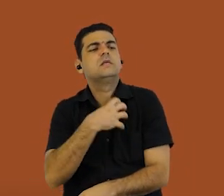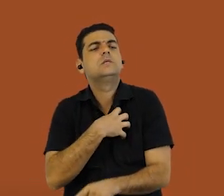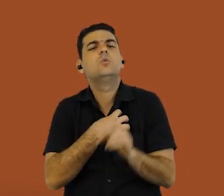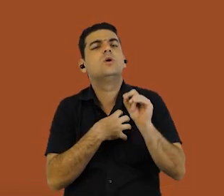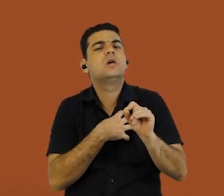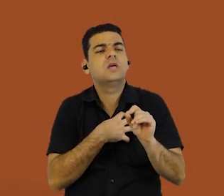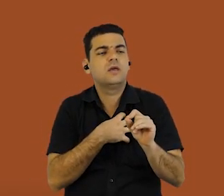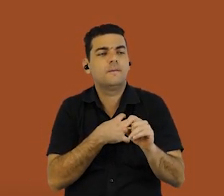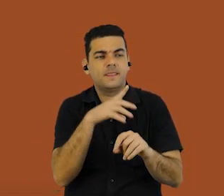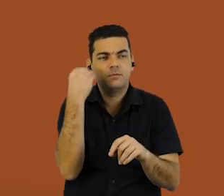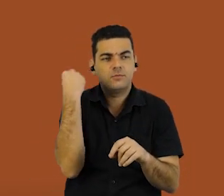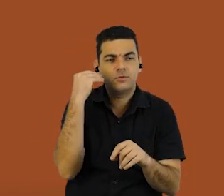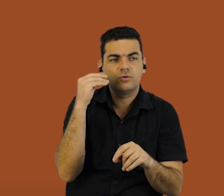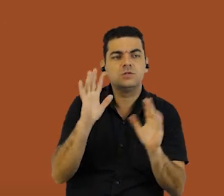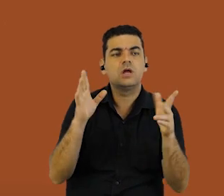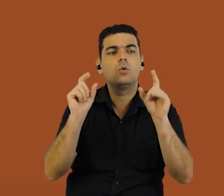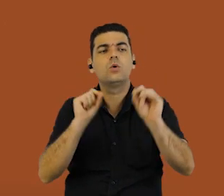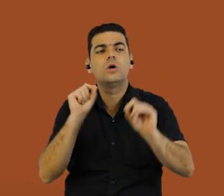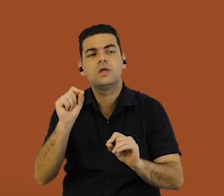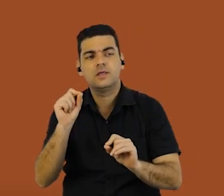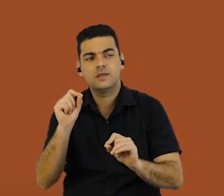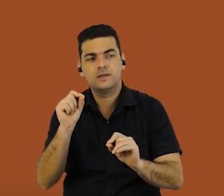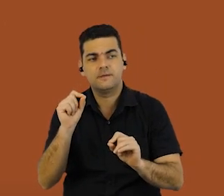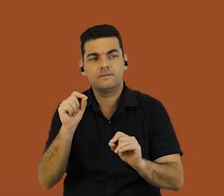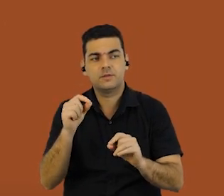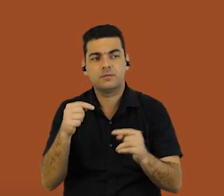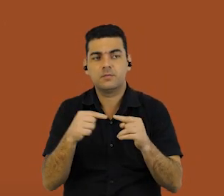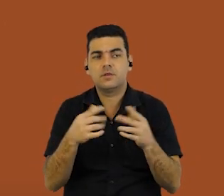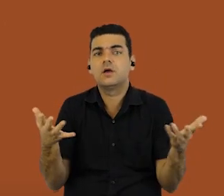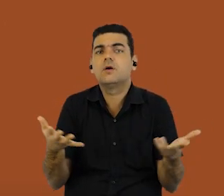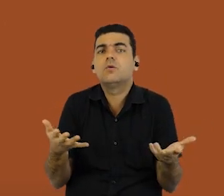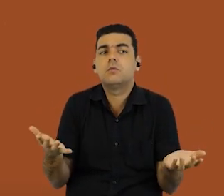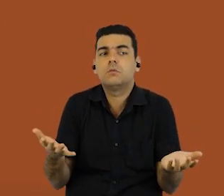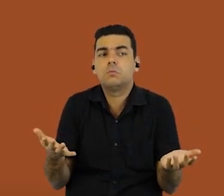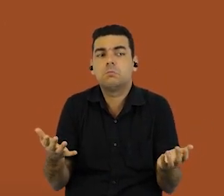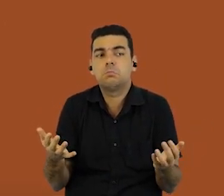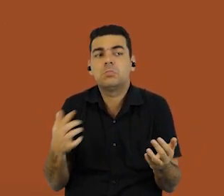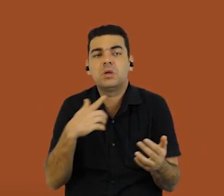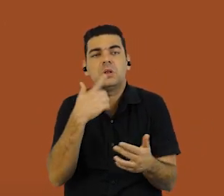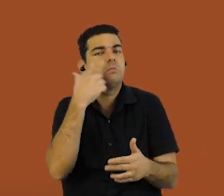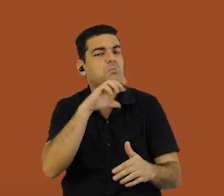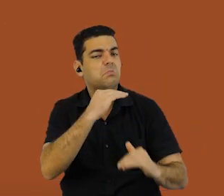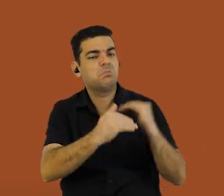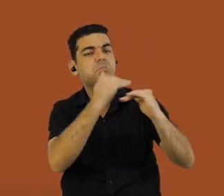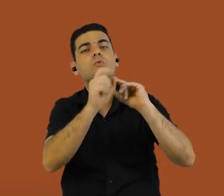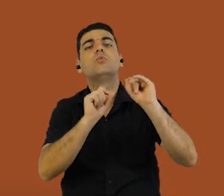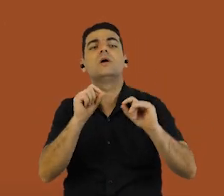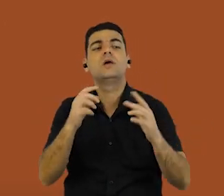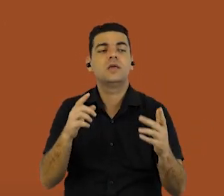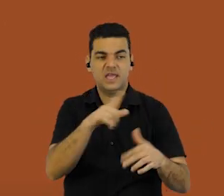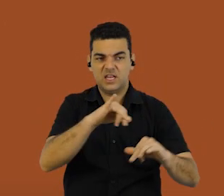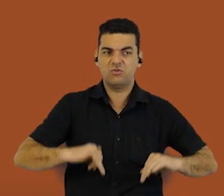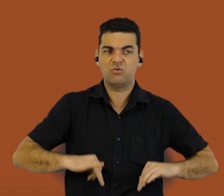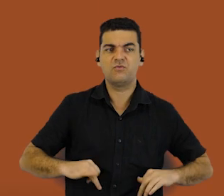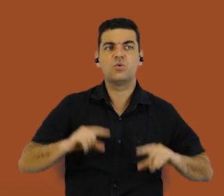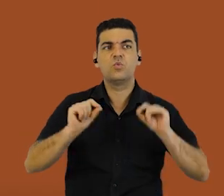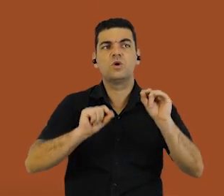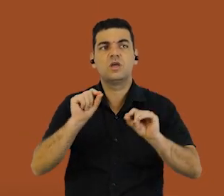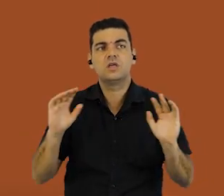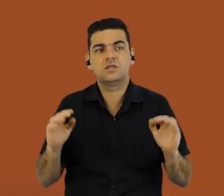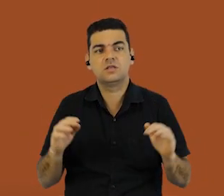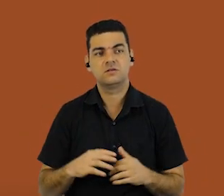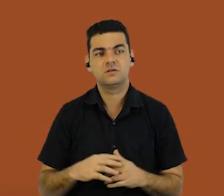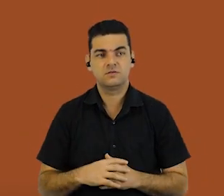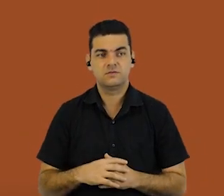vem, quais foram as oportunidades que o trouxeram até ali, quais foram as conquistas, forças, vitórias e sofrimentos que o trouxeram